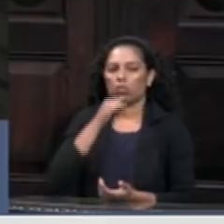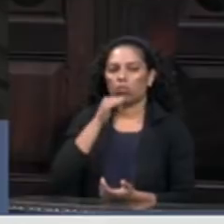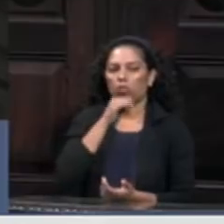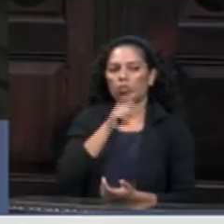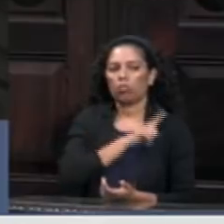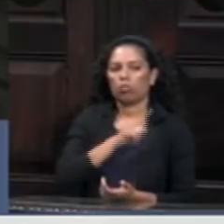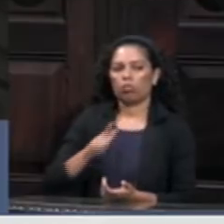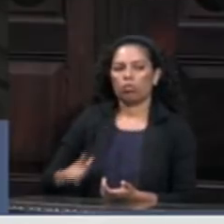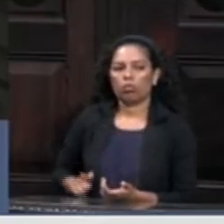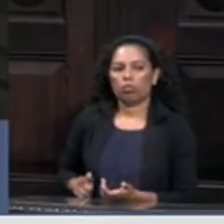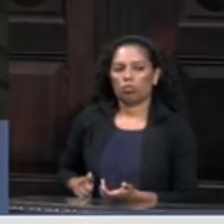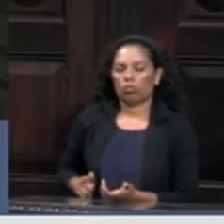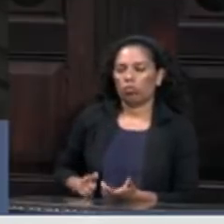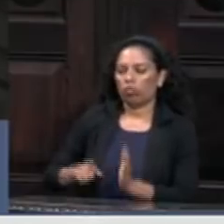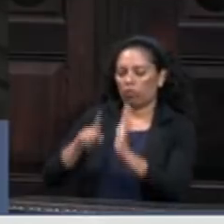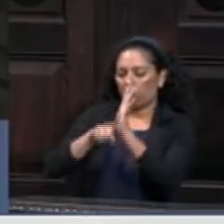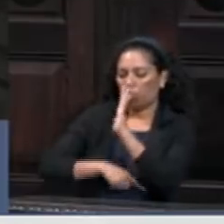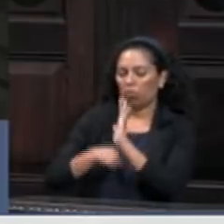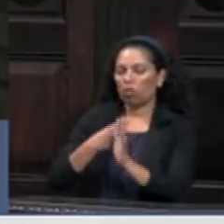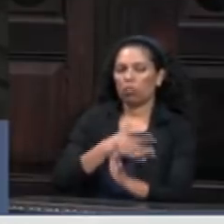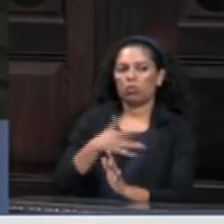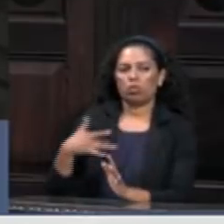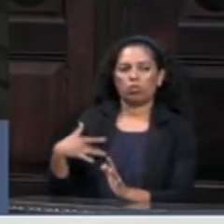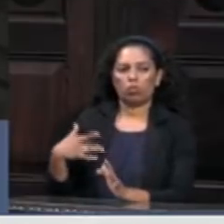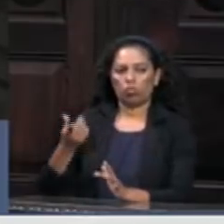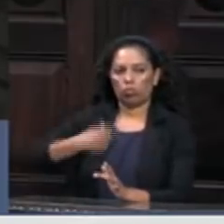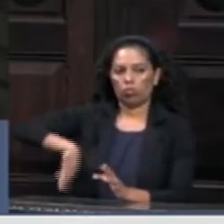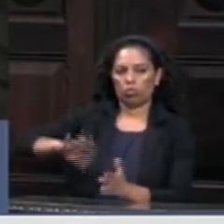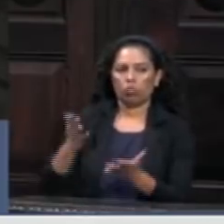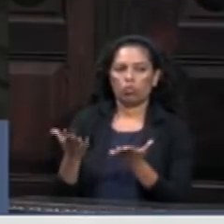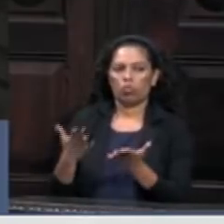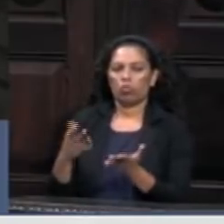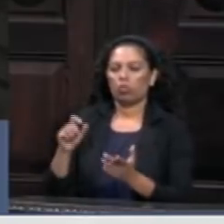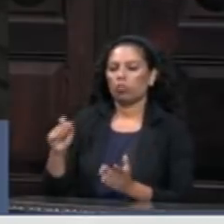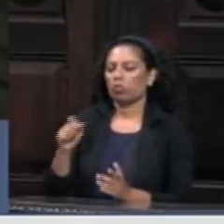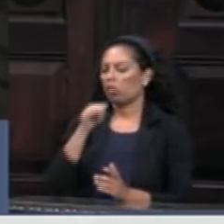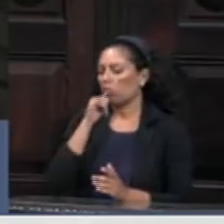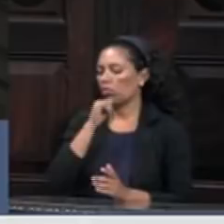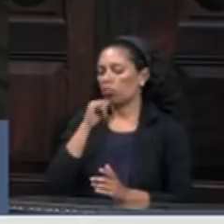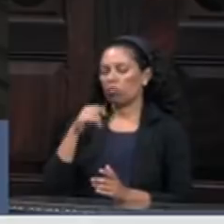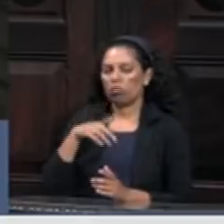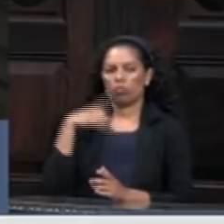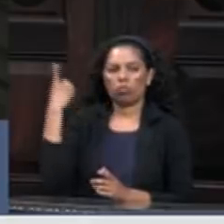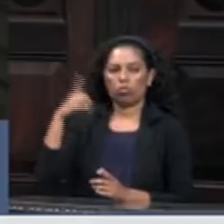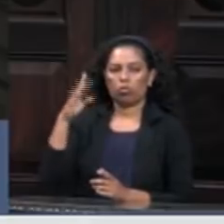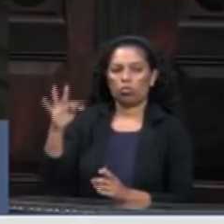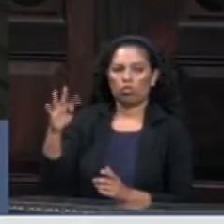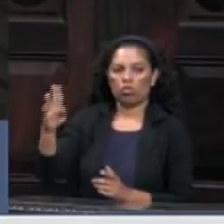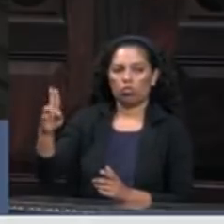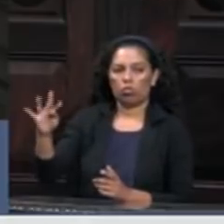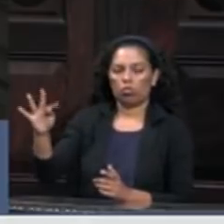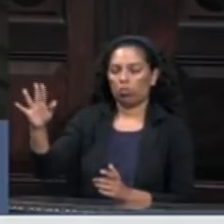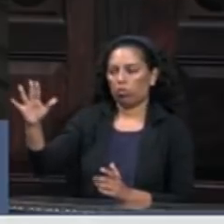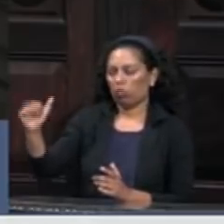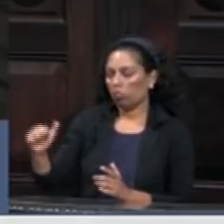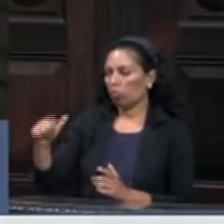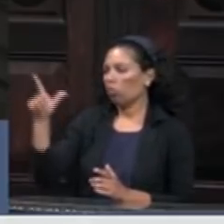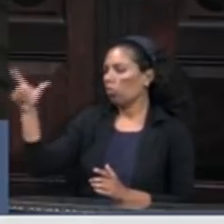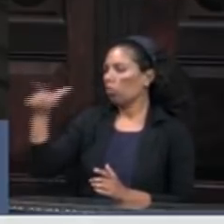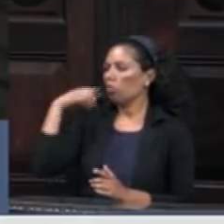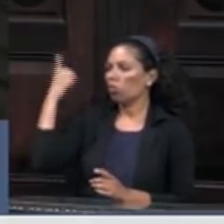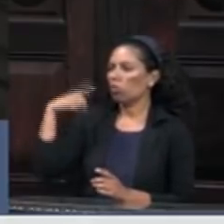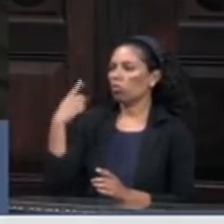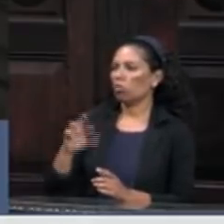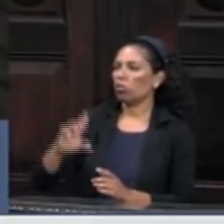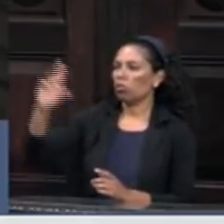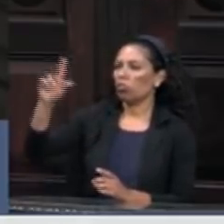não financiou o mínimo da saúde. A gente quer disciplinar. Então, vai para o Gustavo Tutuca, líder do governo, essa sugestão, faz uma